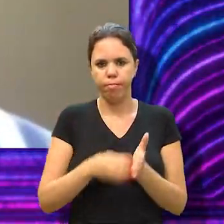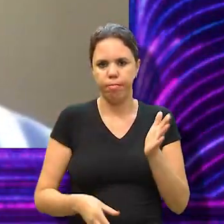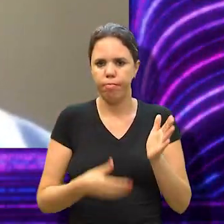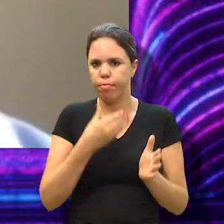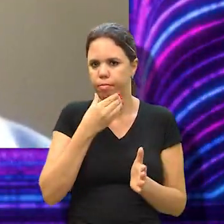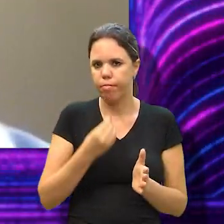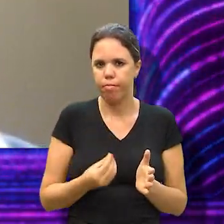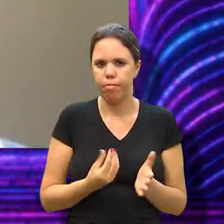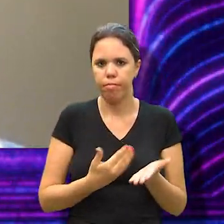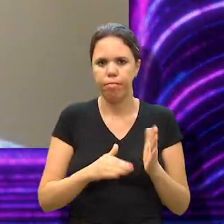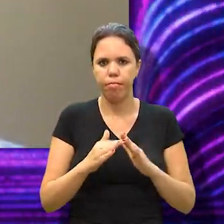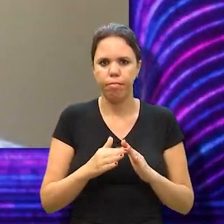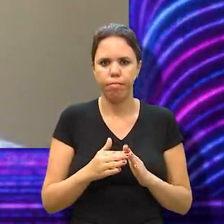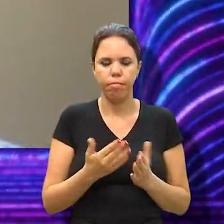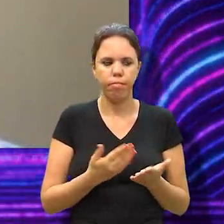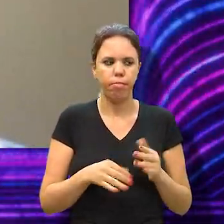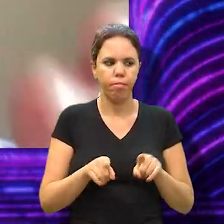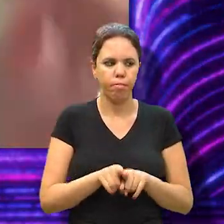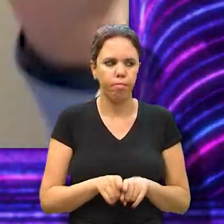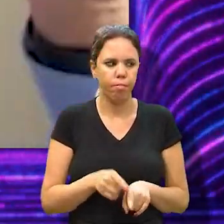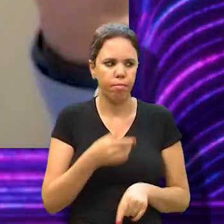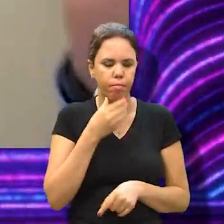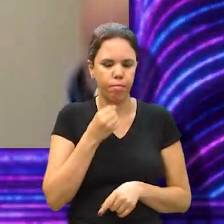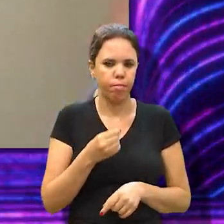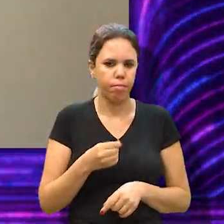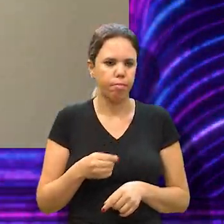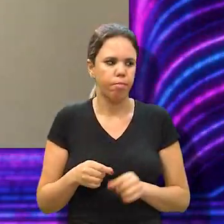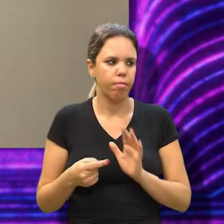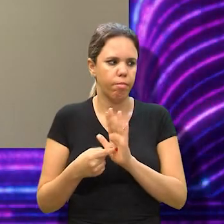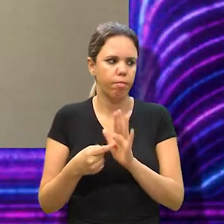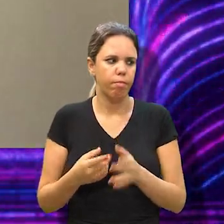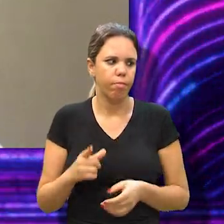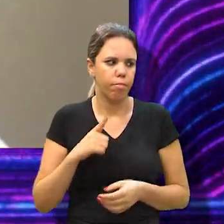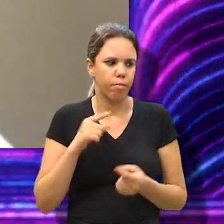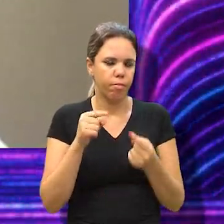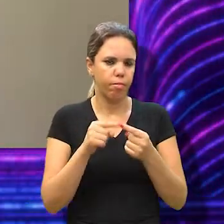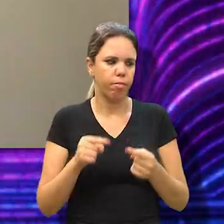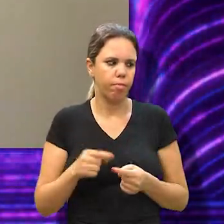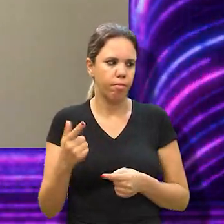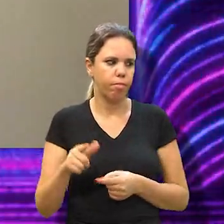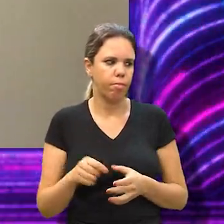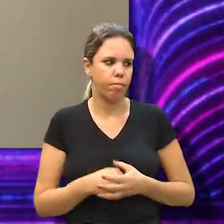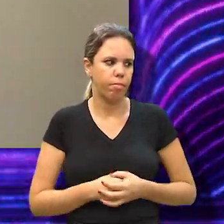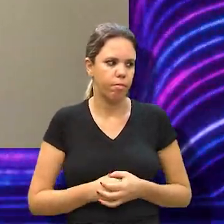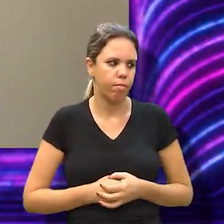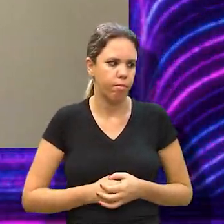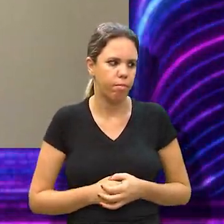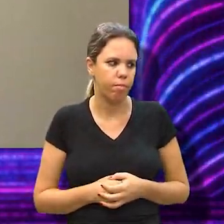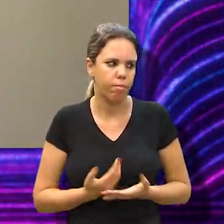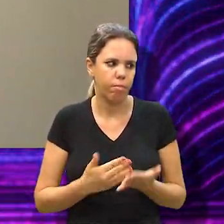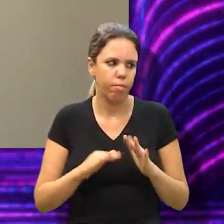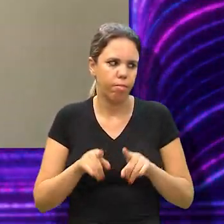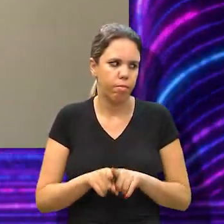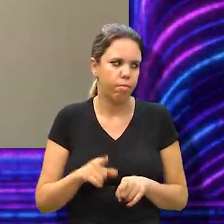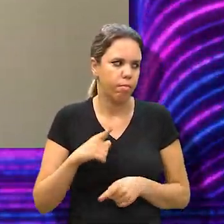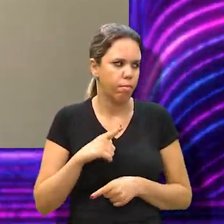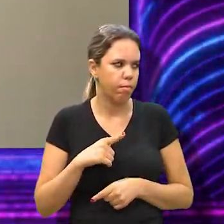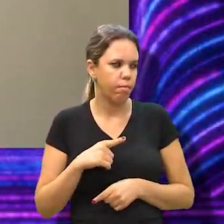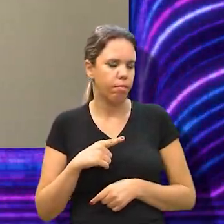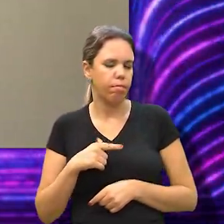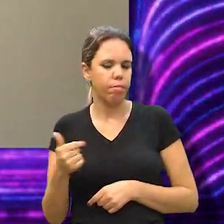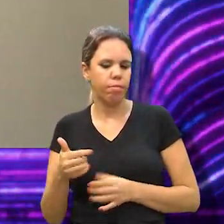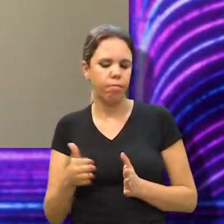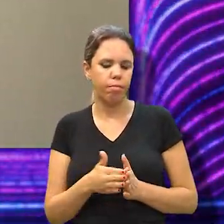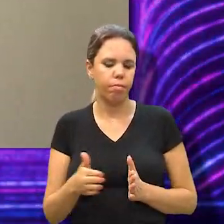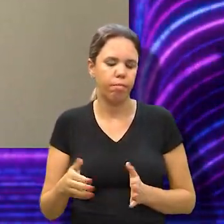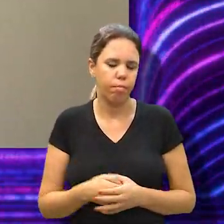um garoto numa escola. Meu Deus, o que tem essa cena a ver com esta outra cena do garoto na escola? Você tem